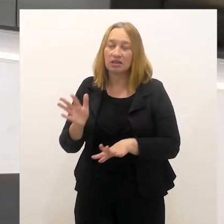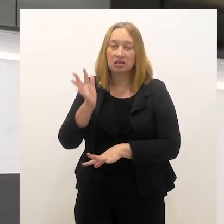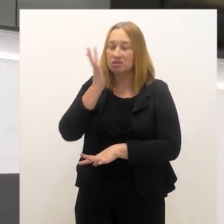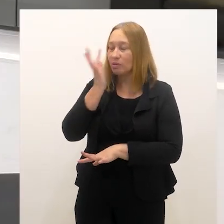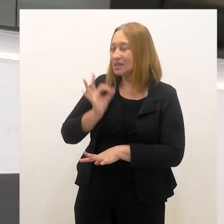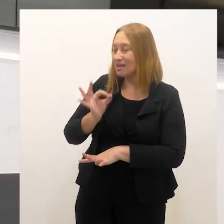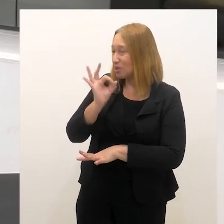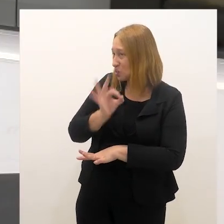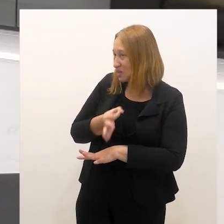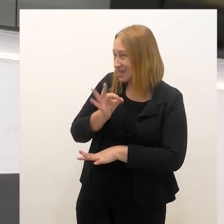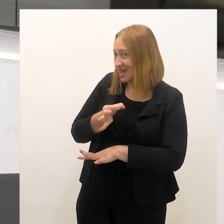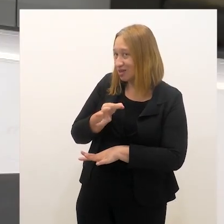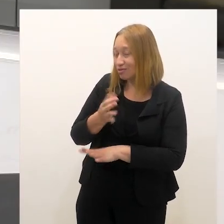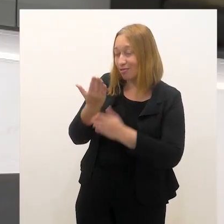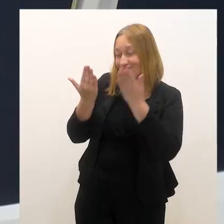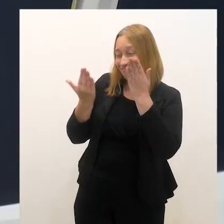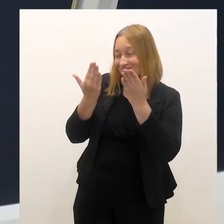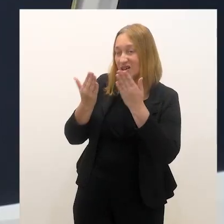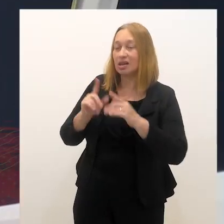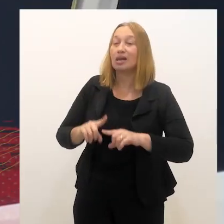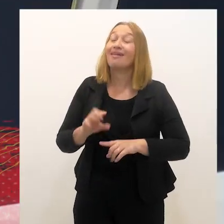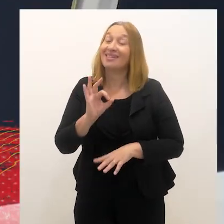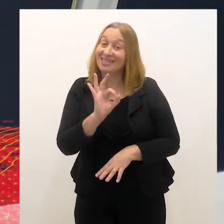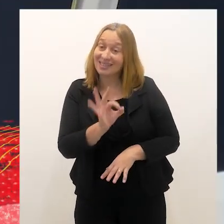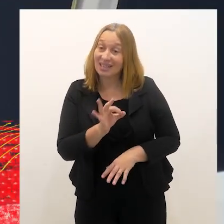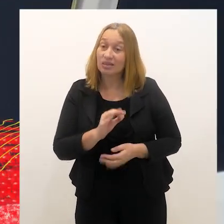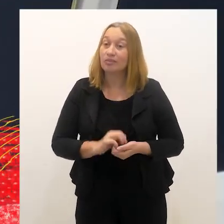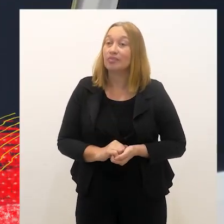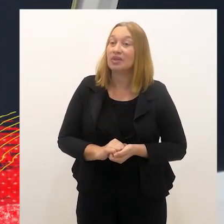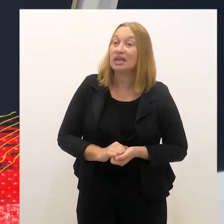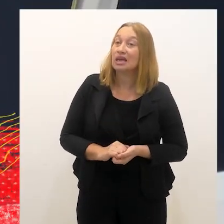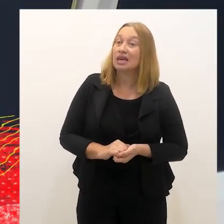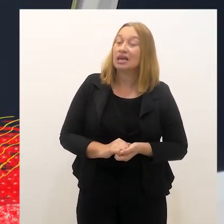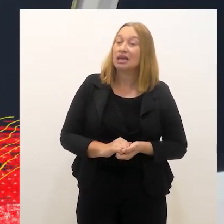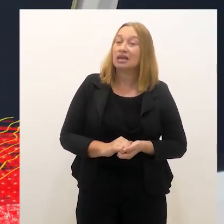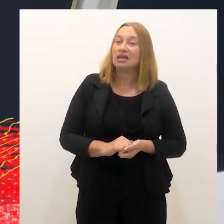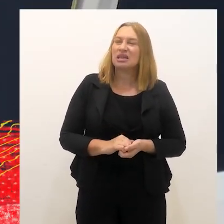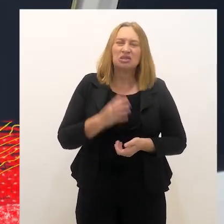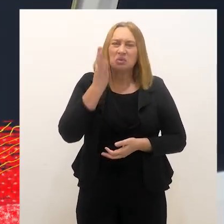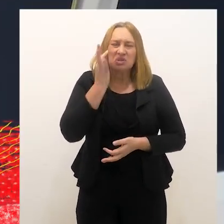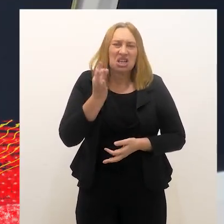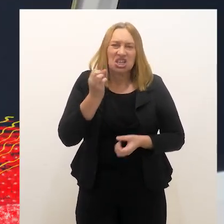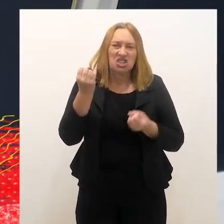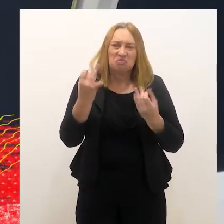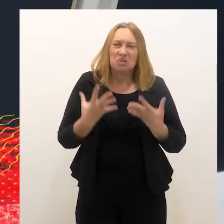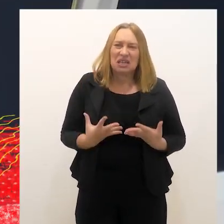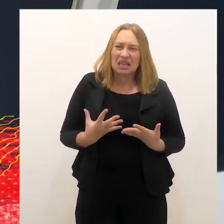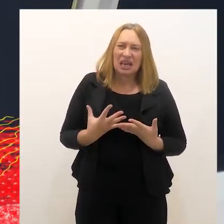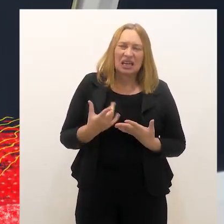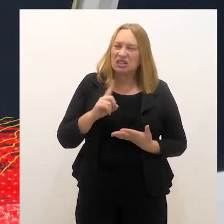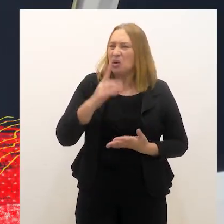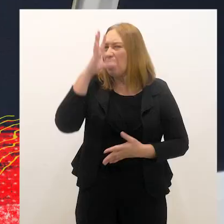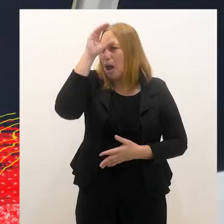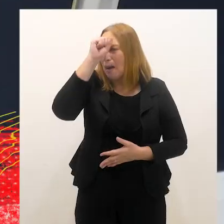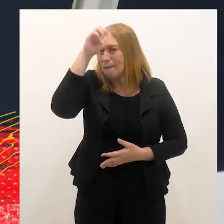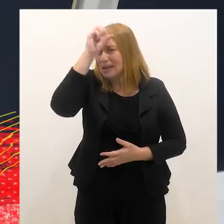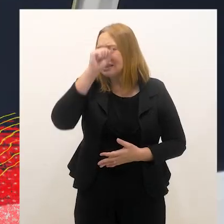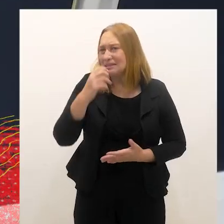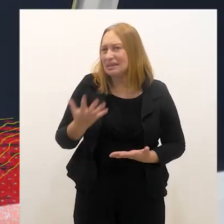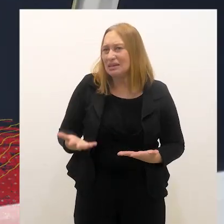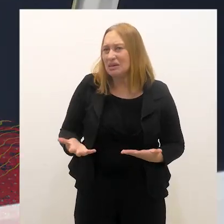Desconfiamos, mas não sabemos ao exato. Ainda sei lá, ainda não